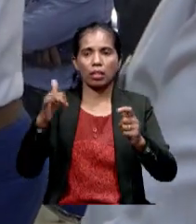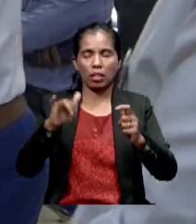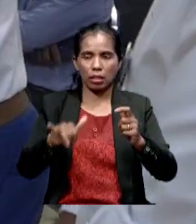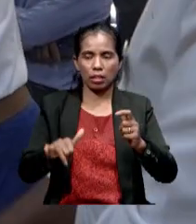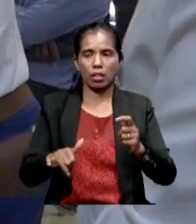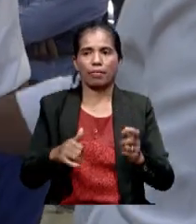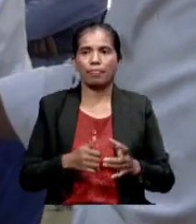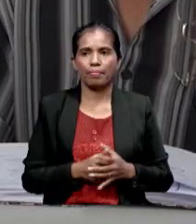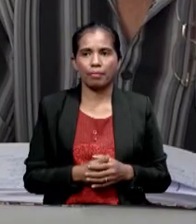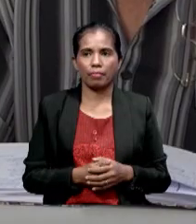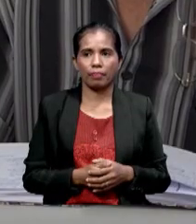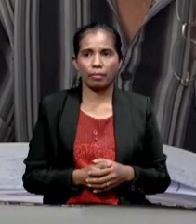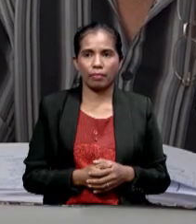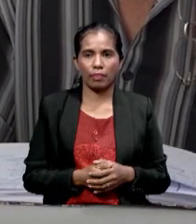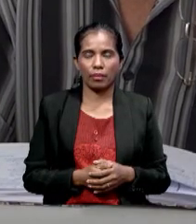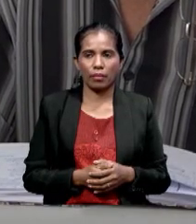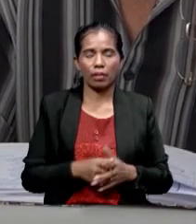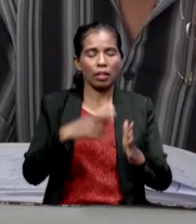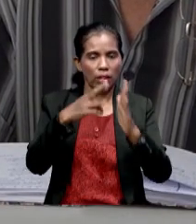Nian. Regulamento Macané.